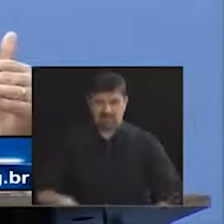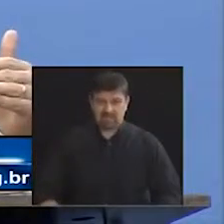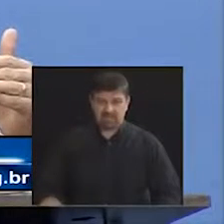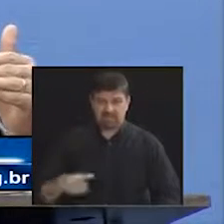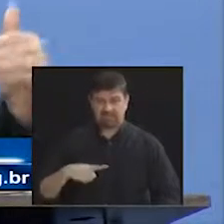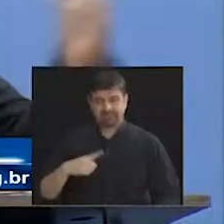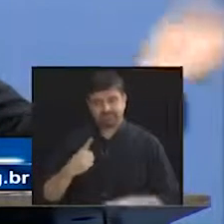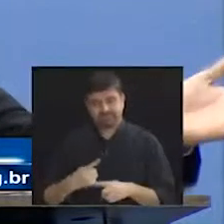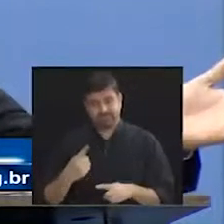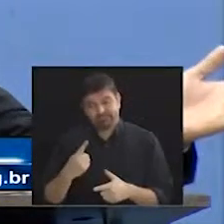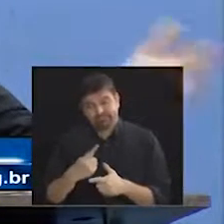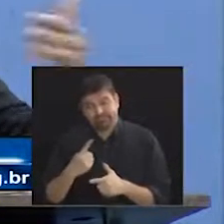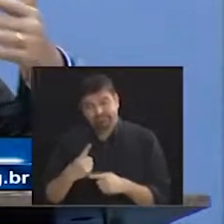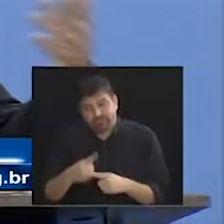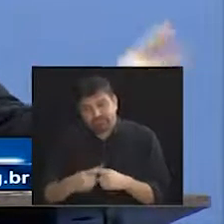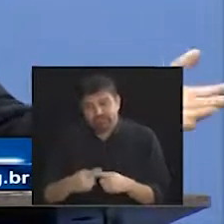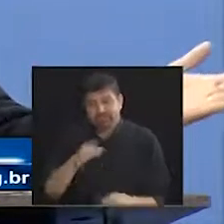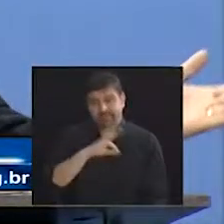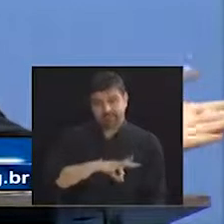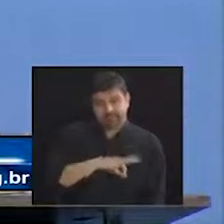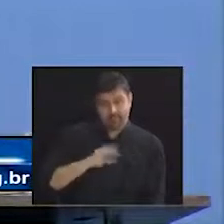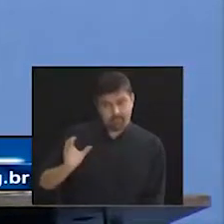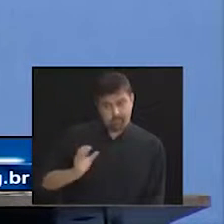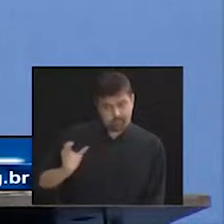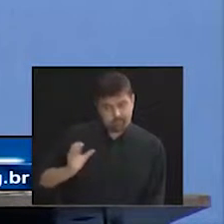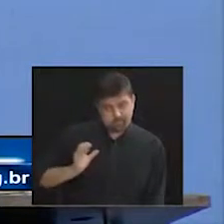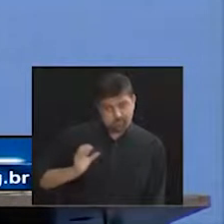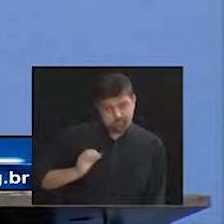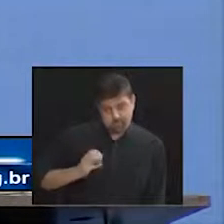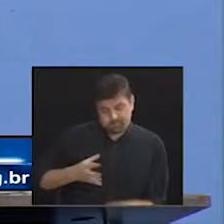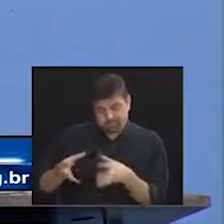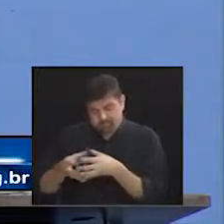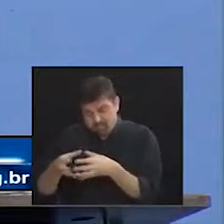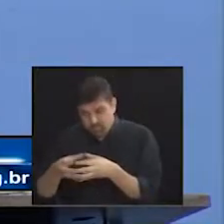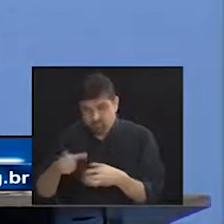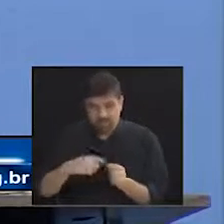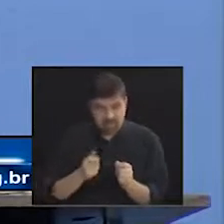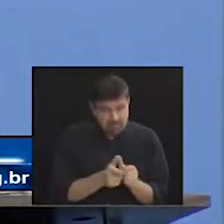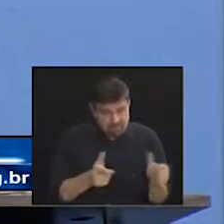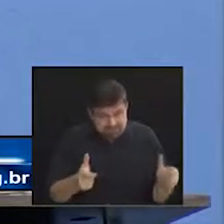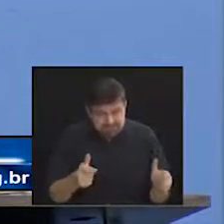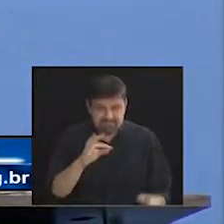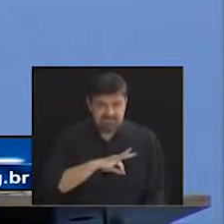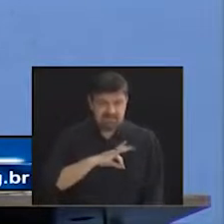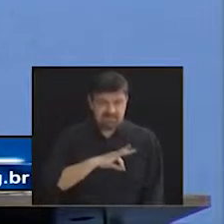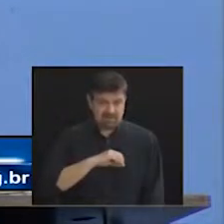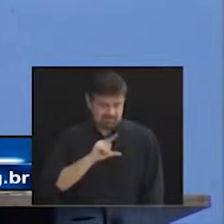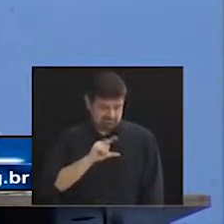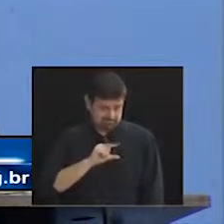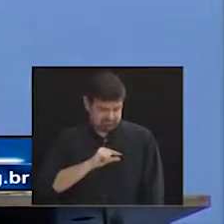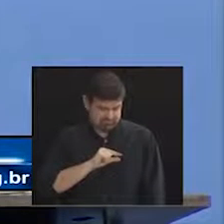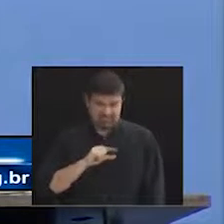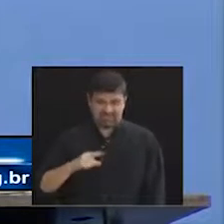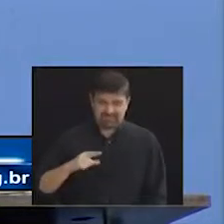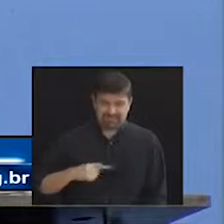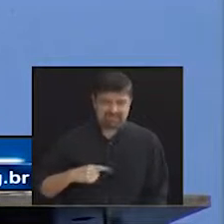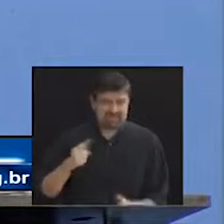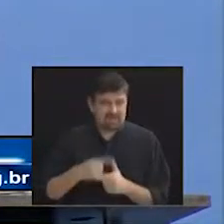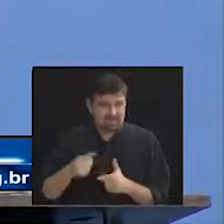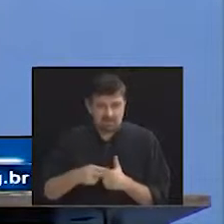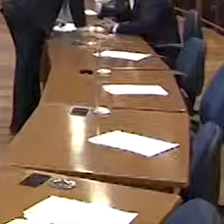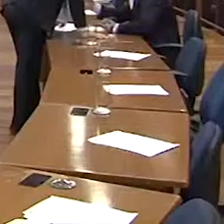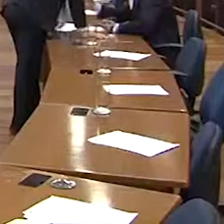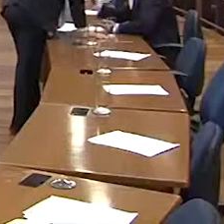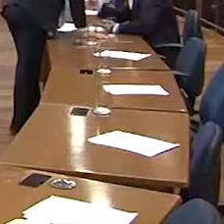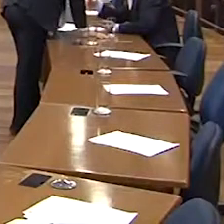salários né para alguns e outros nem tanto assim e cortes de verbas inadimplências e outras coisas